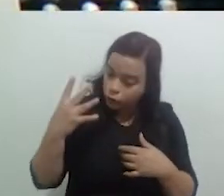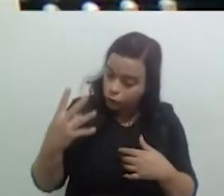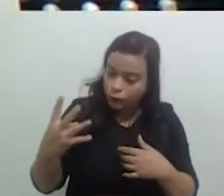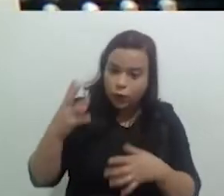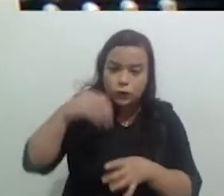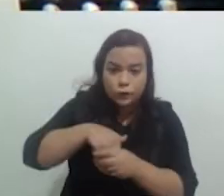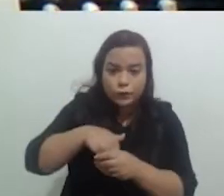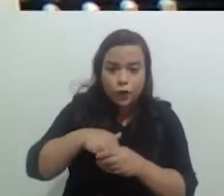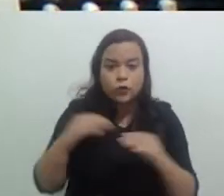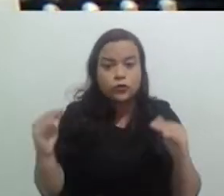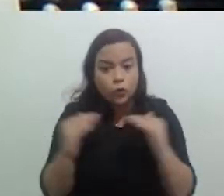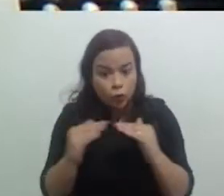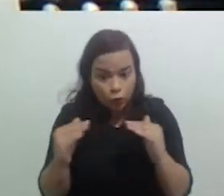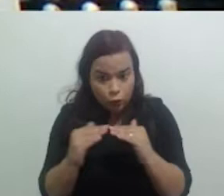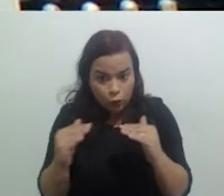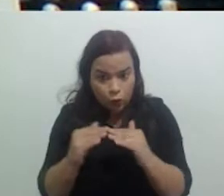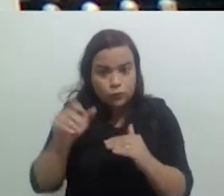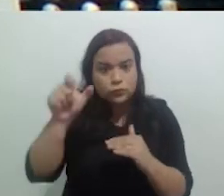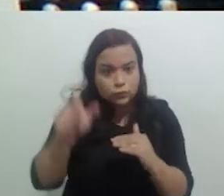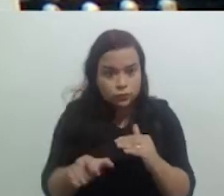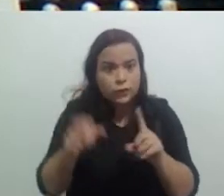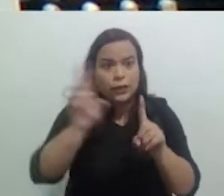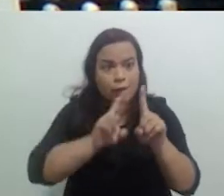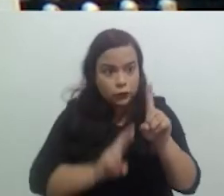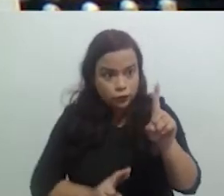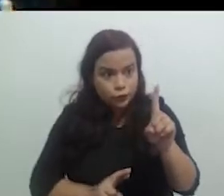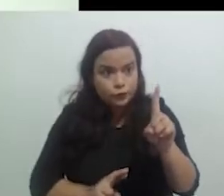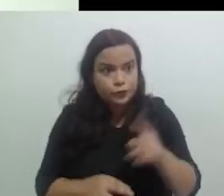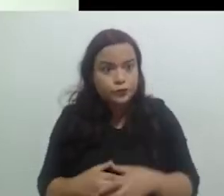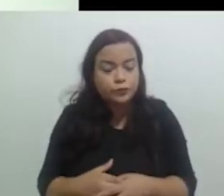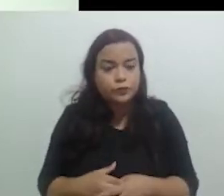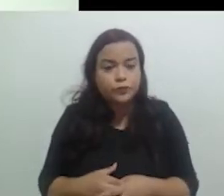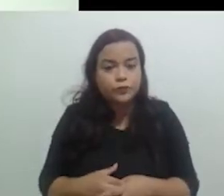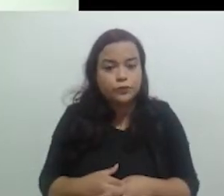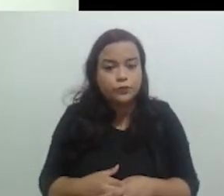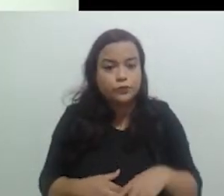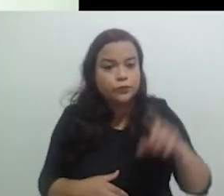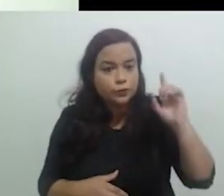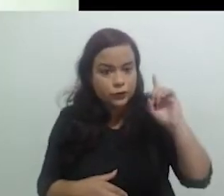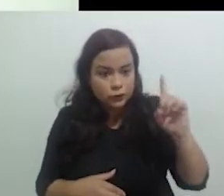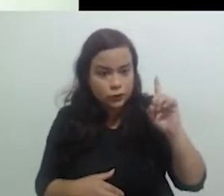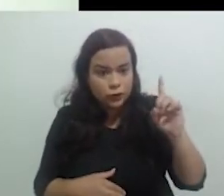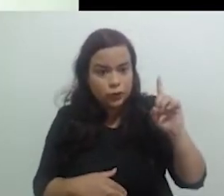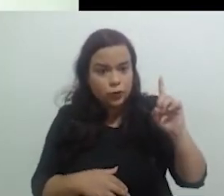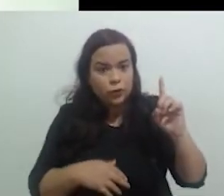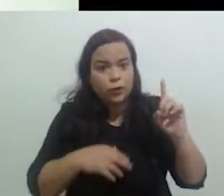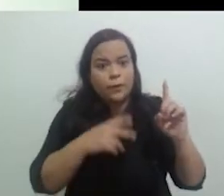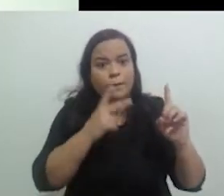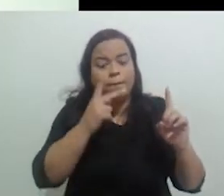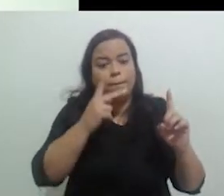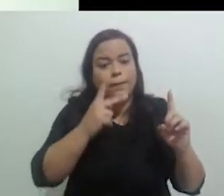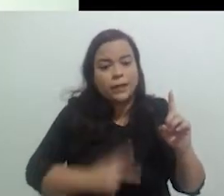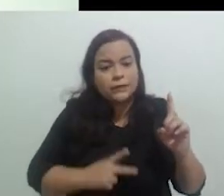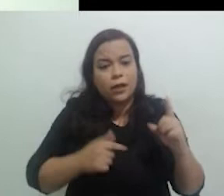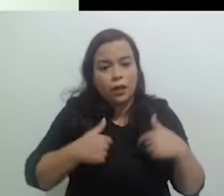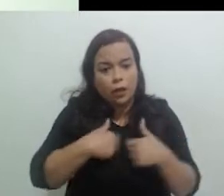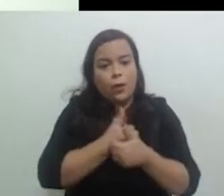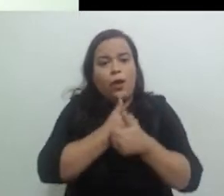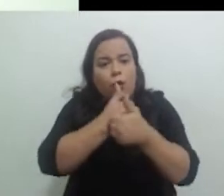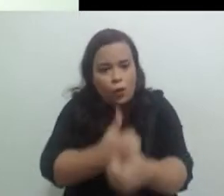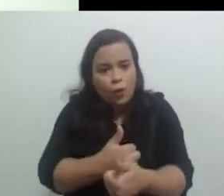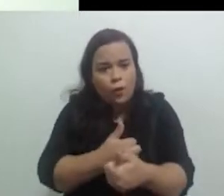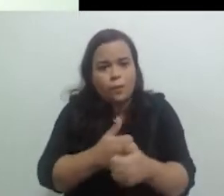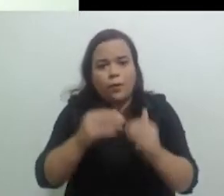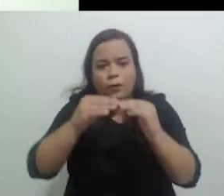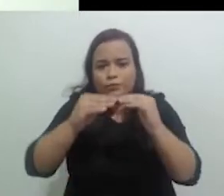relator. Então, por maioria... Senhor presidente, eu estou acompanhando a divergência em face desse dispositivo do artigo 121